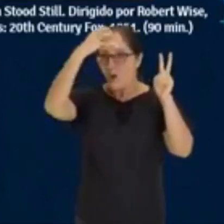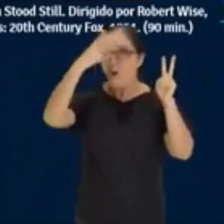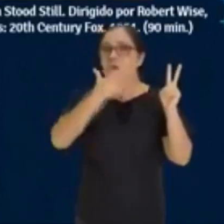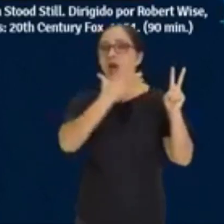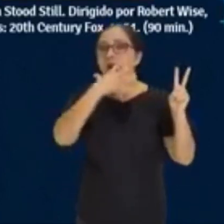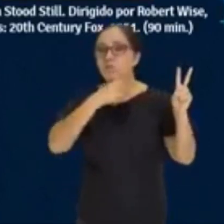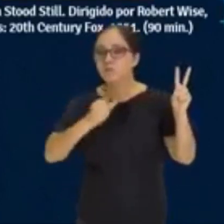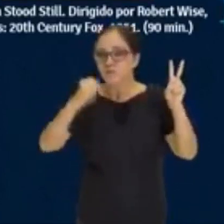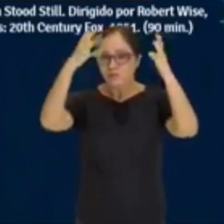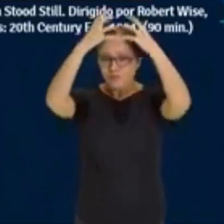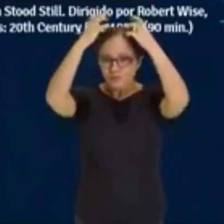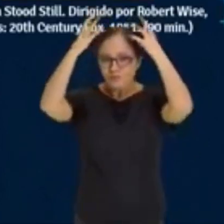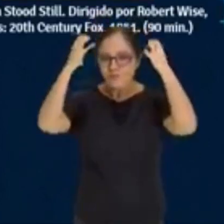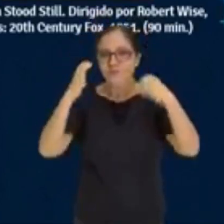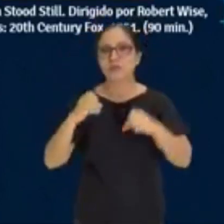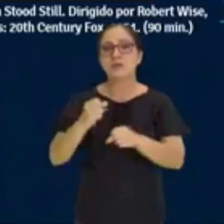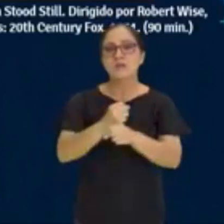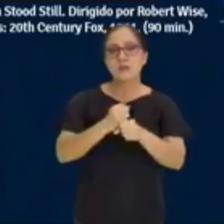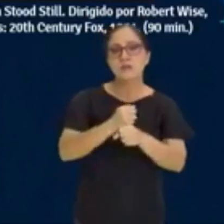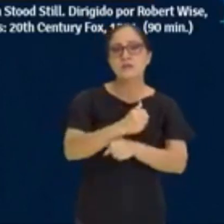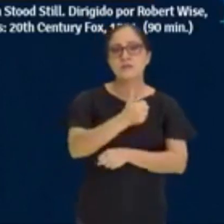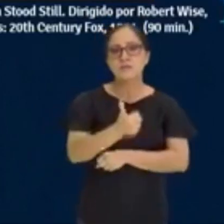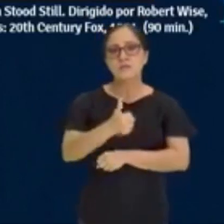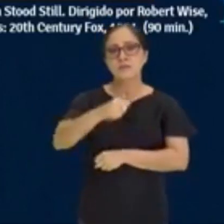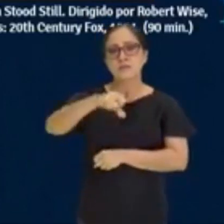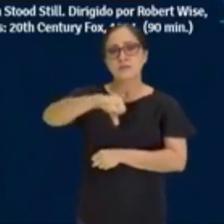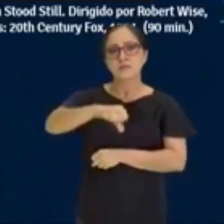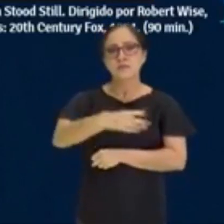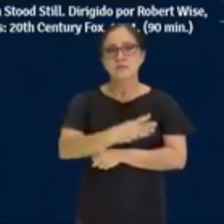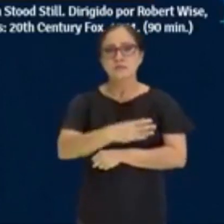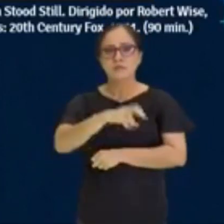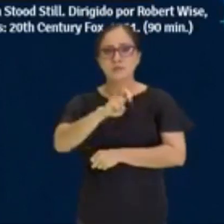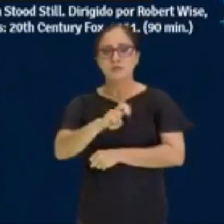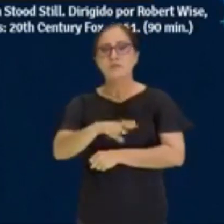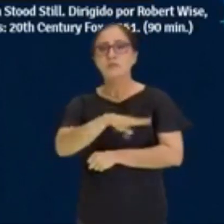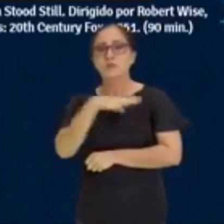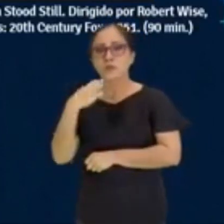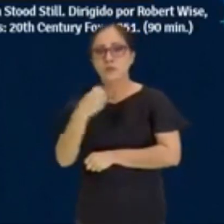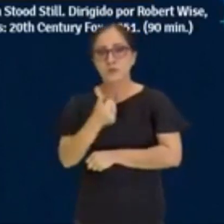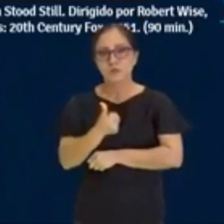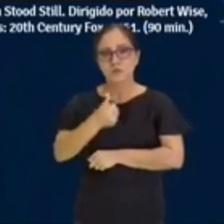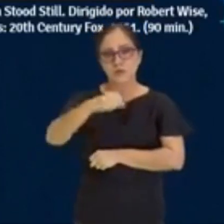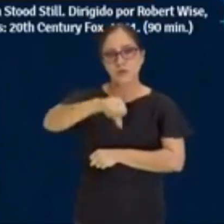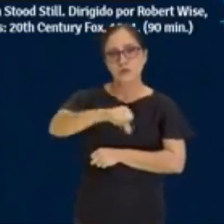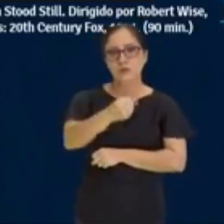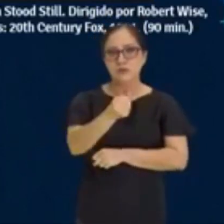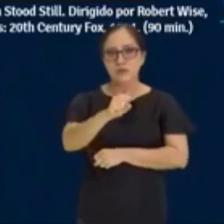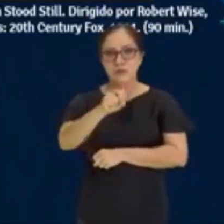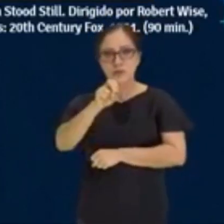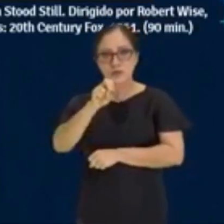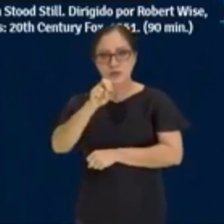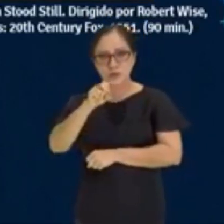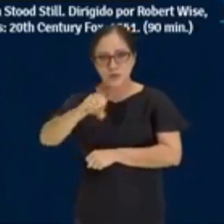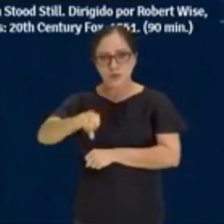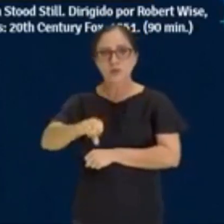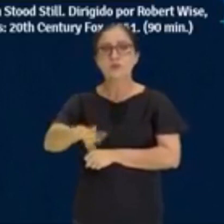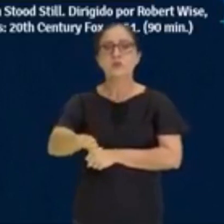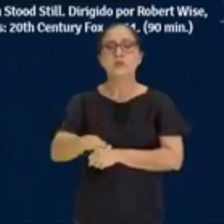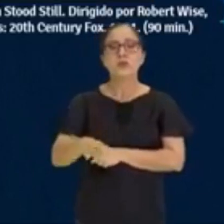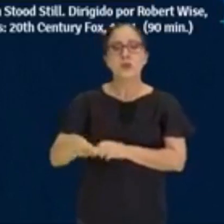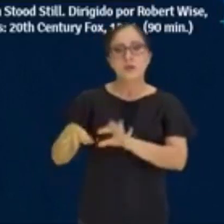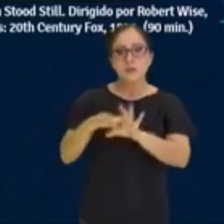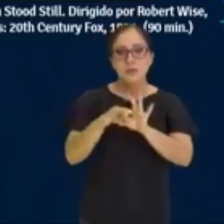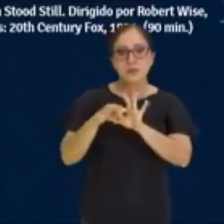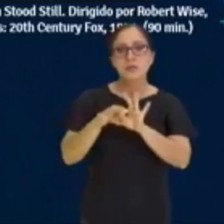em 1945 e faleceu em 1989, em parceria com o compositor Cláudio Roberto,